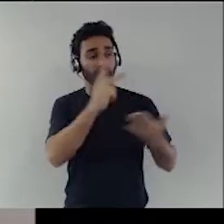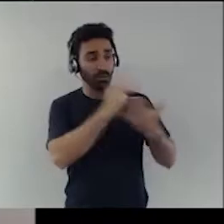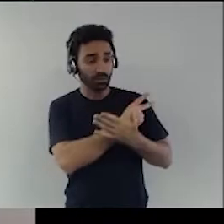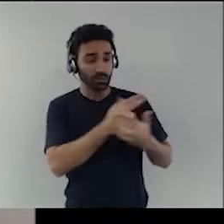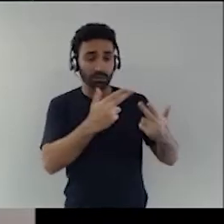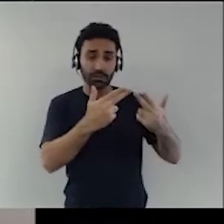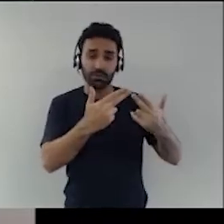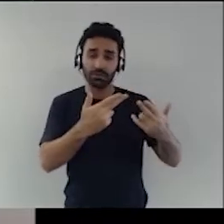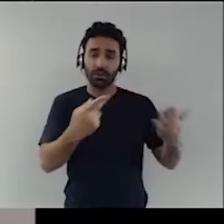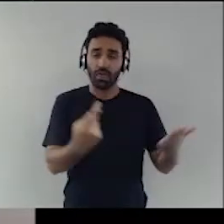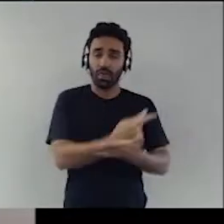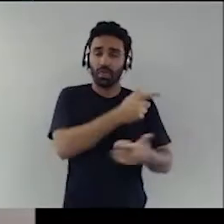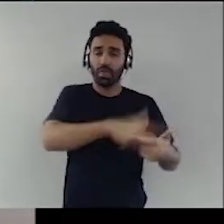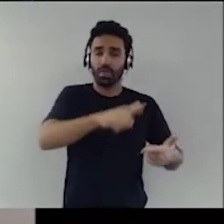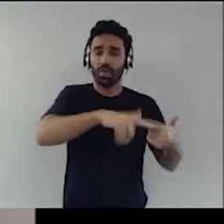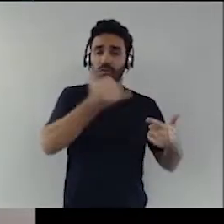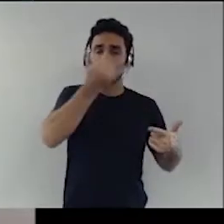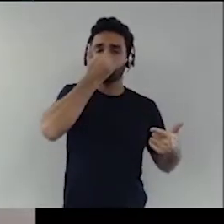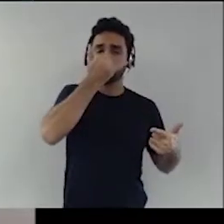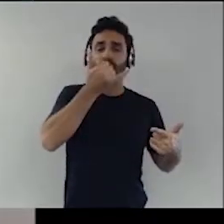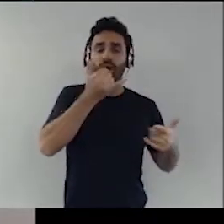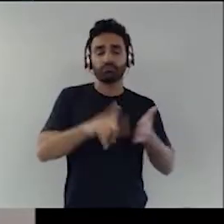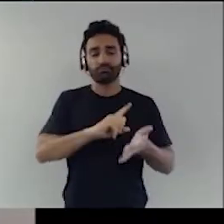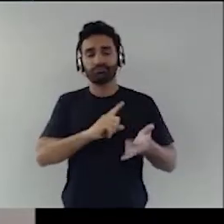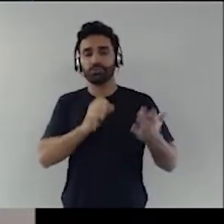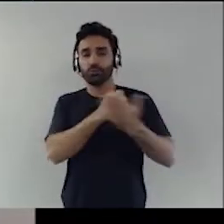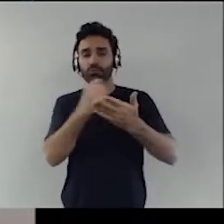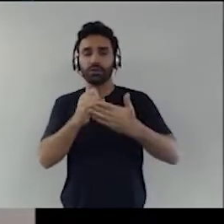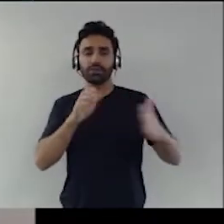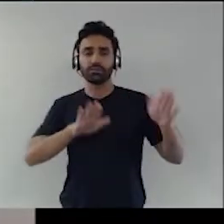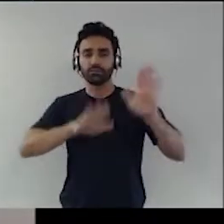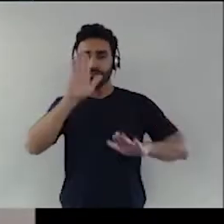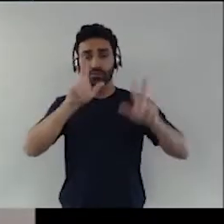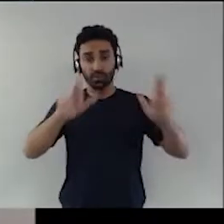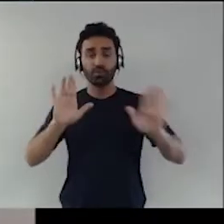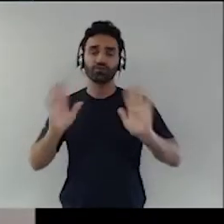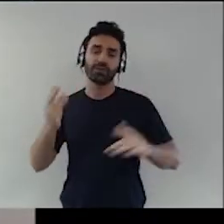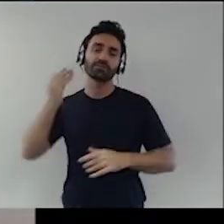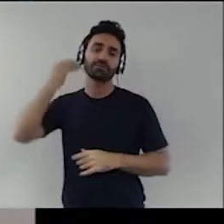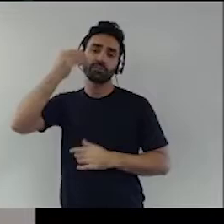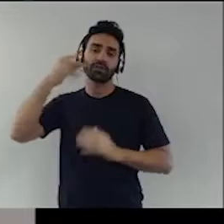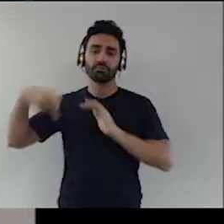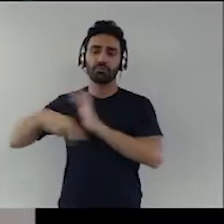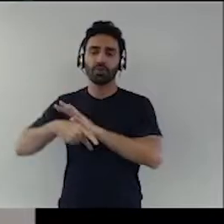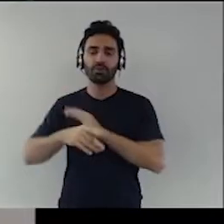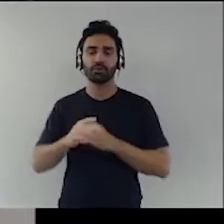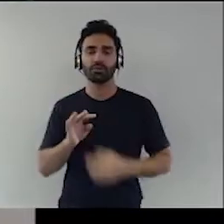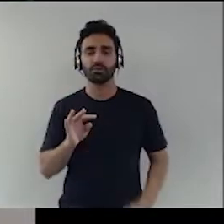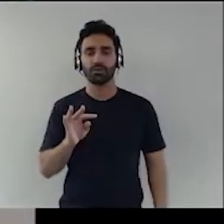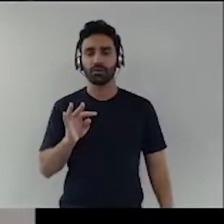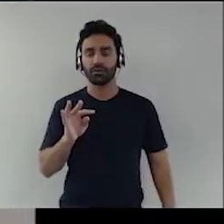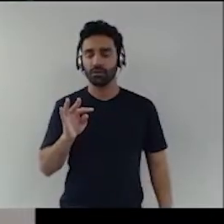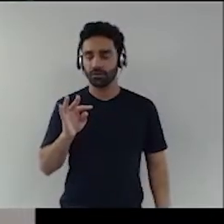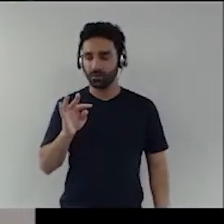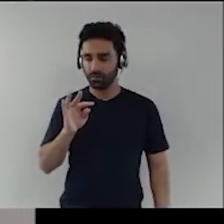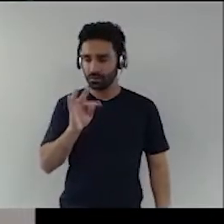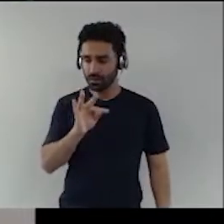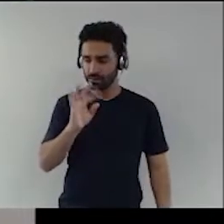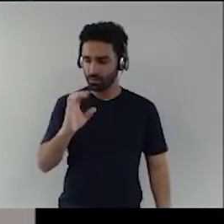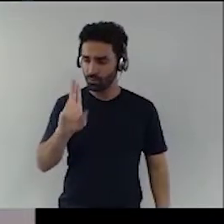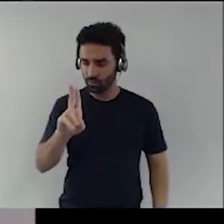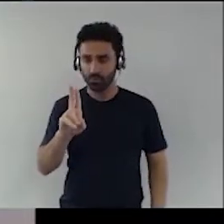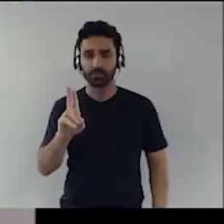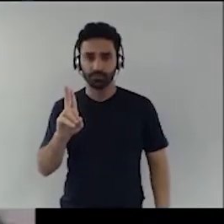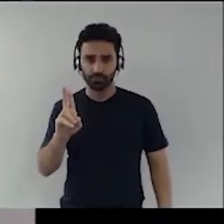pública anteriores, jurisprudência do TCU nesse sentido, cuja envergadura, cuja roupa